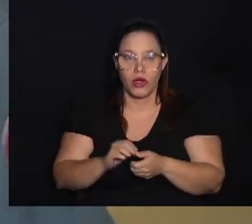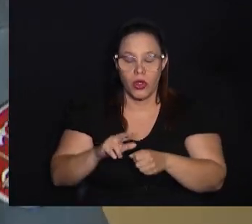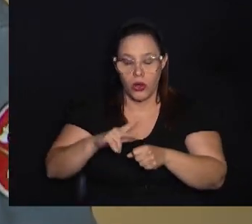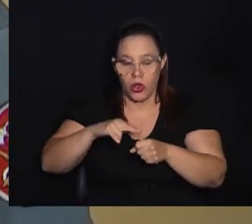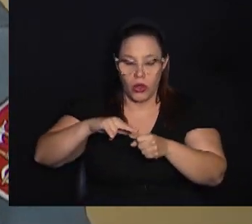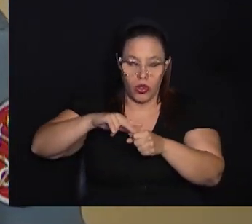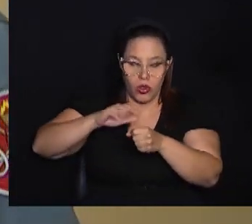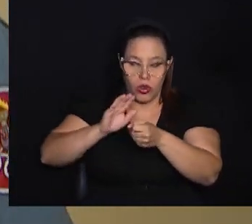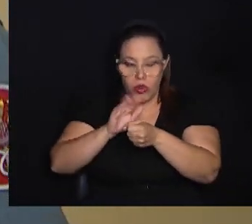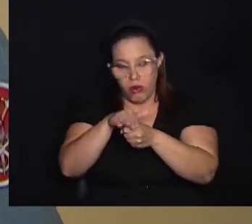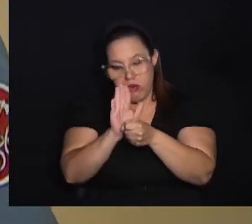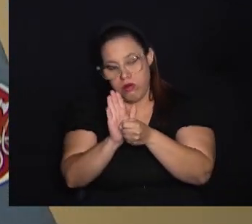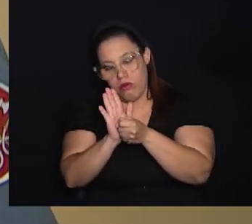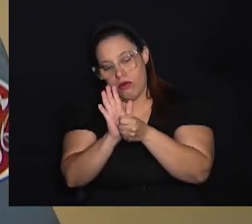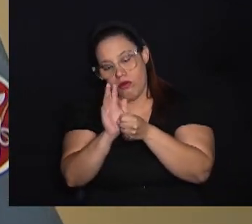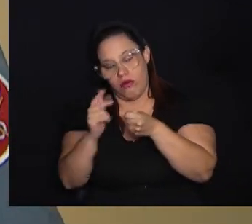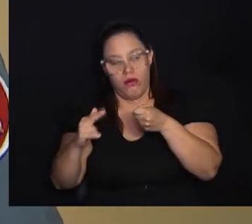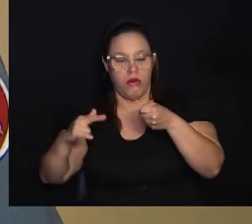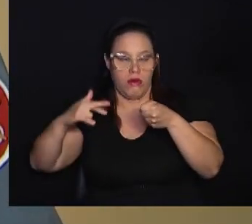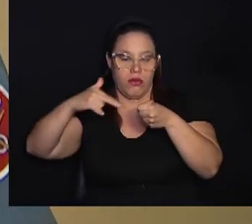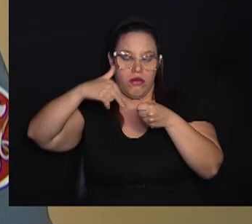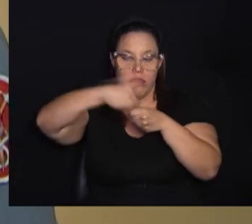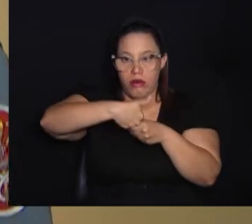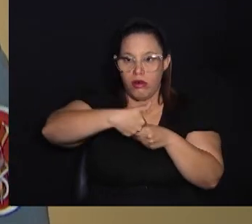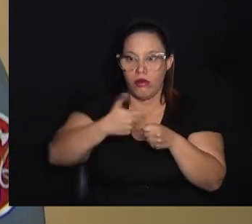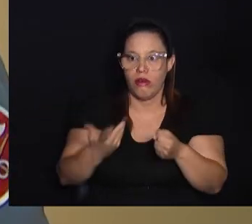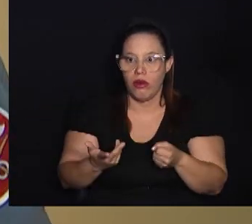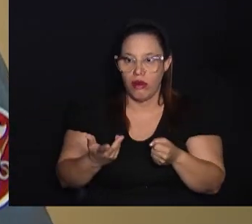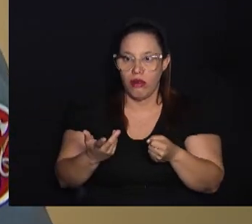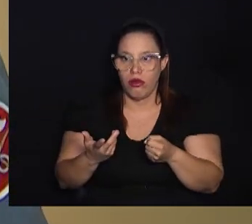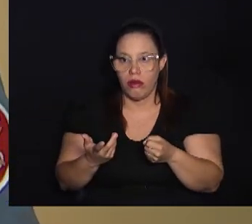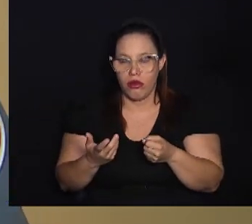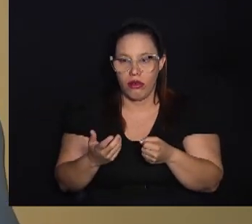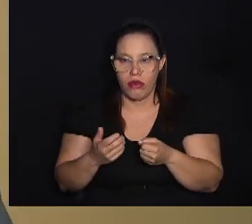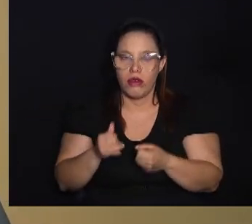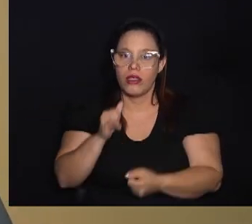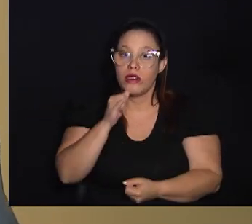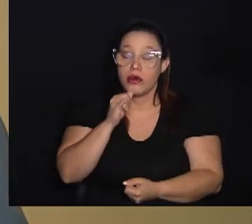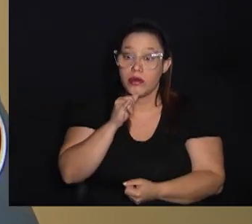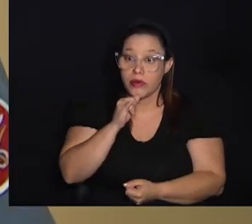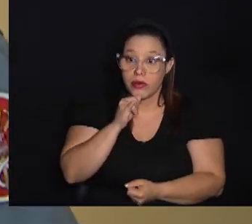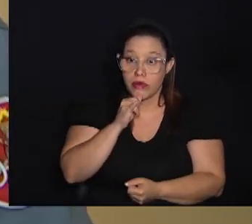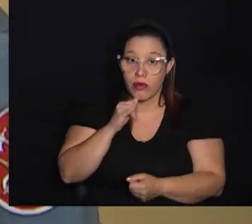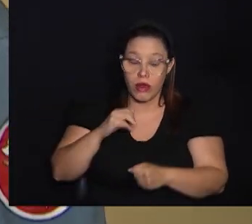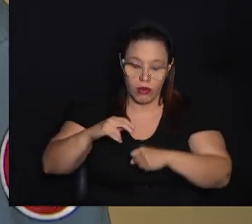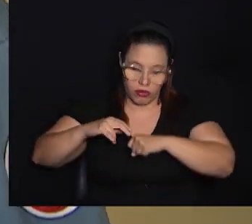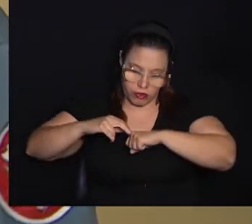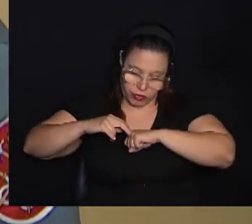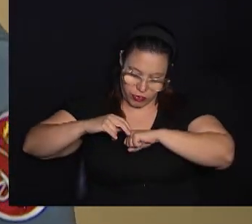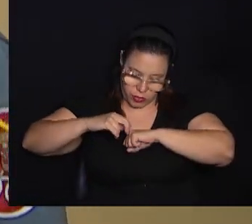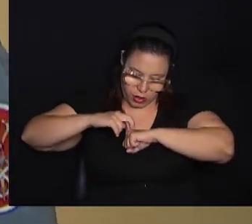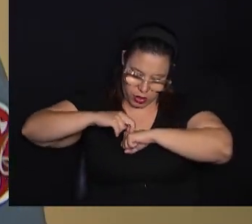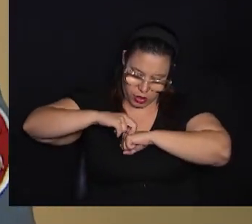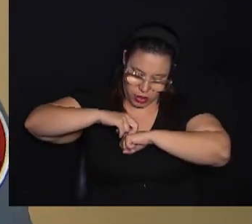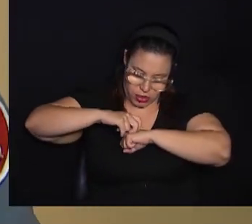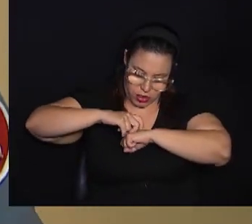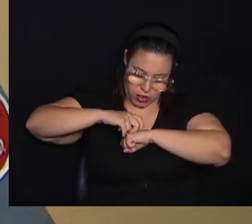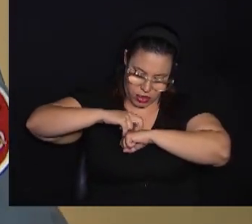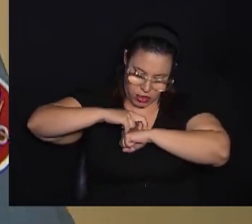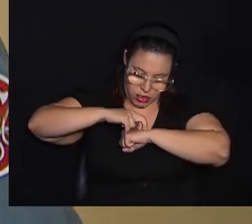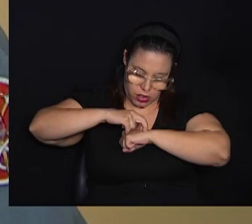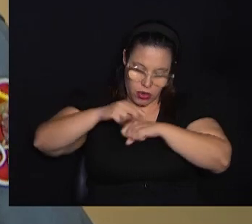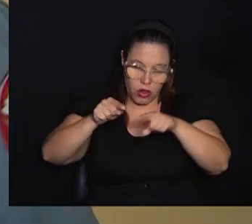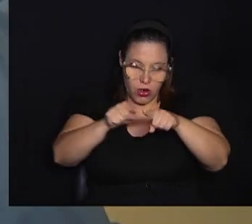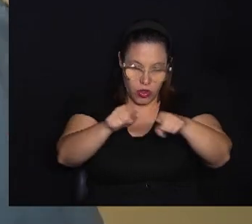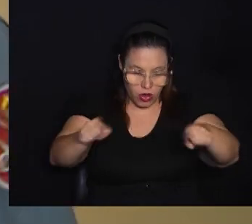lá, se afogar. Um outro exemplo também que nós deixamos, quando a criança está engatinhando. As quinas das mesas